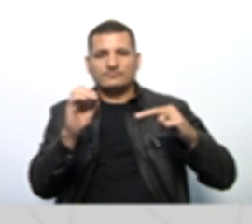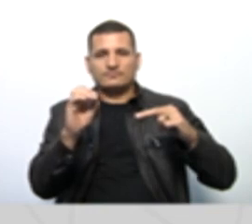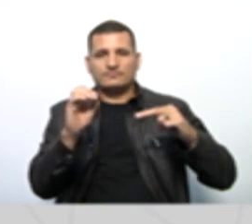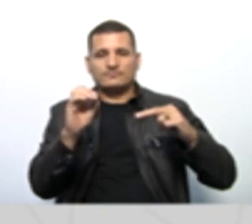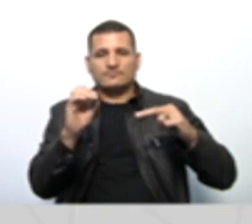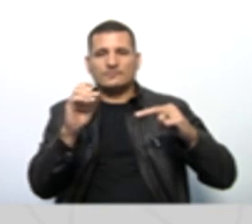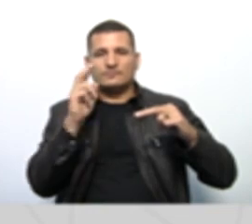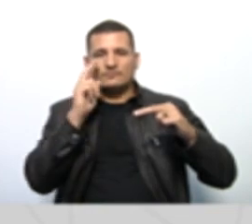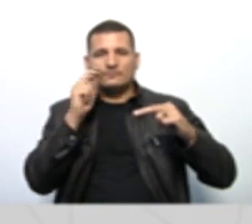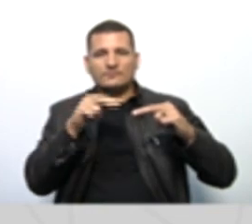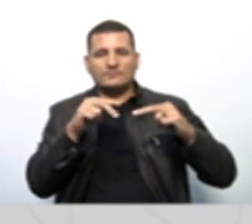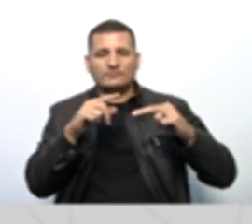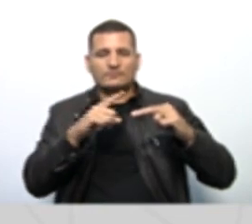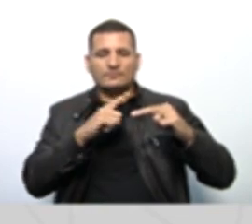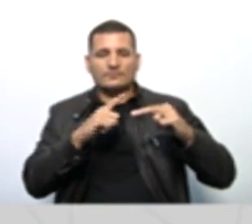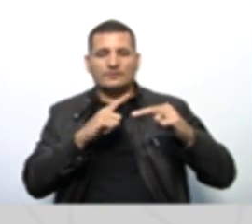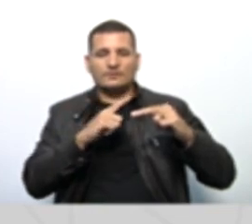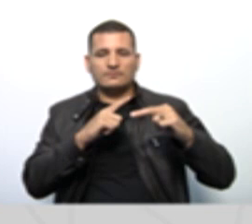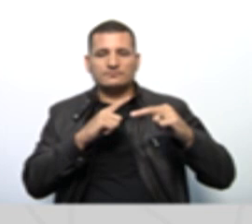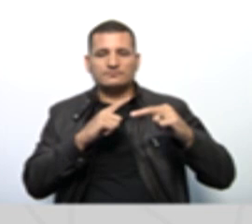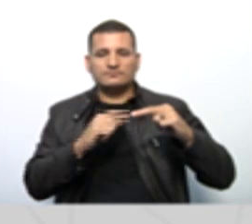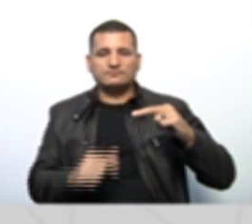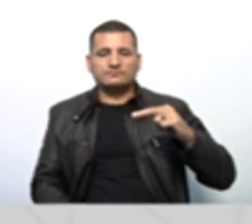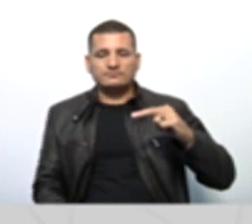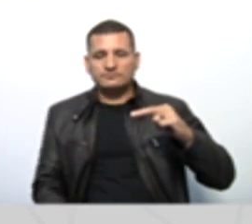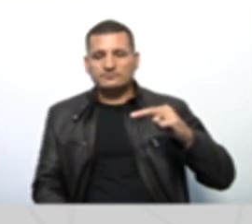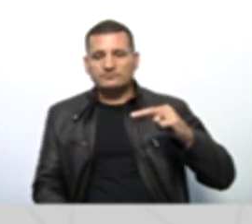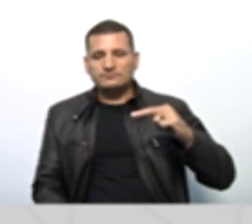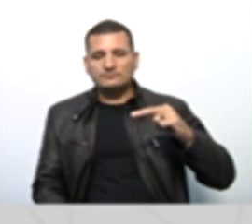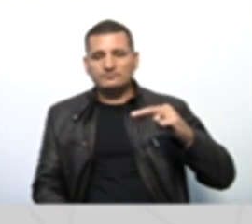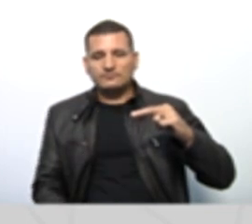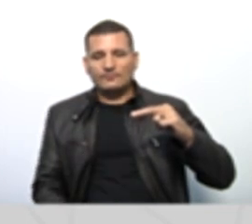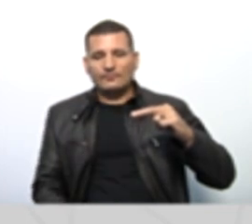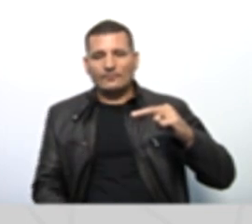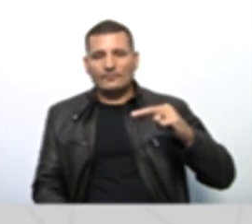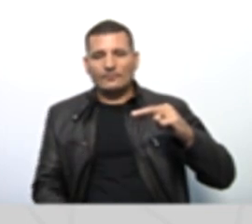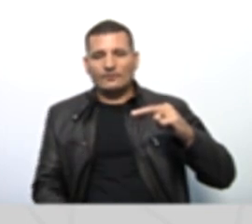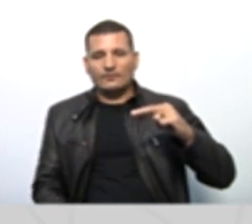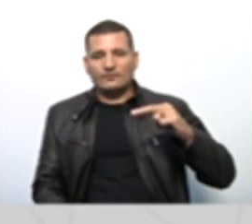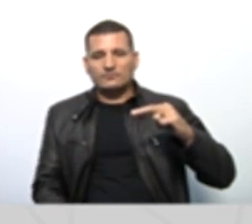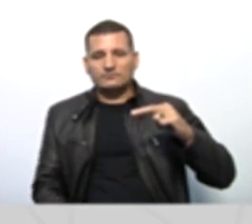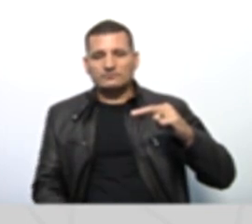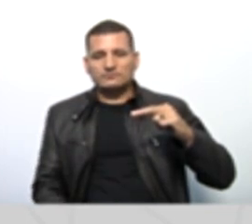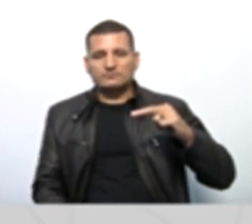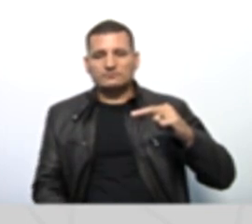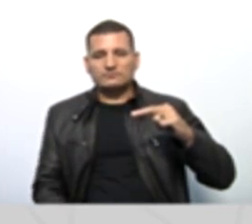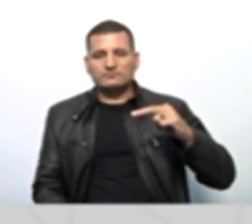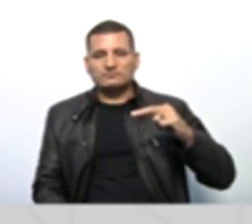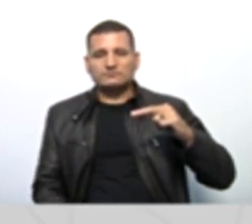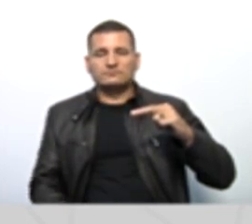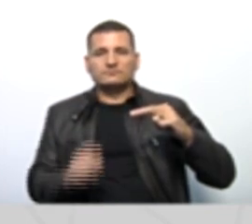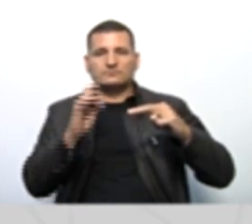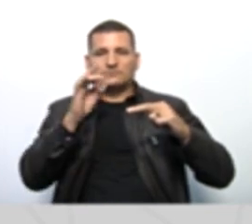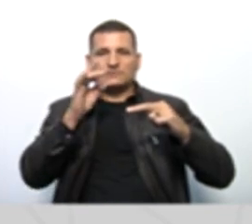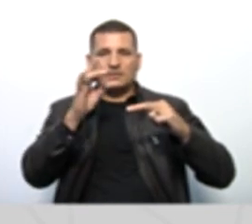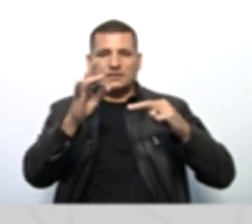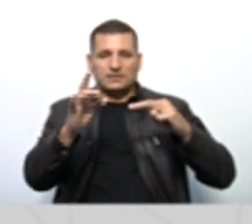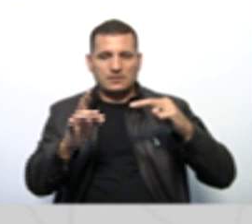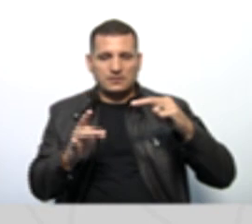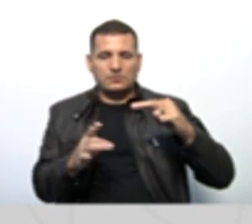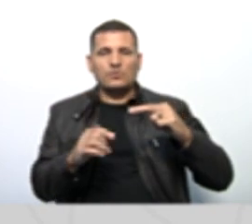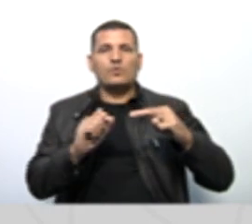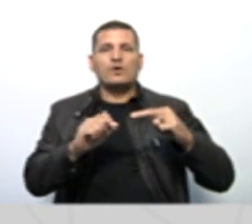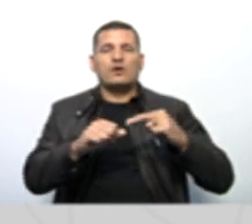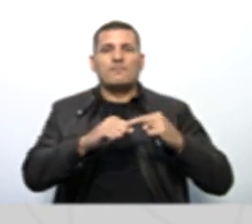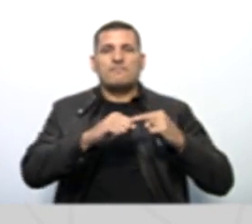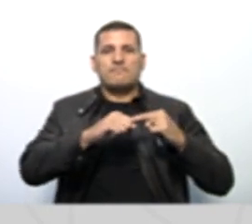um tipo aqui de cada velocidade que eles suportam a gente pode ver que eles